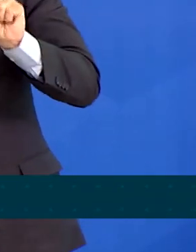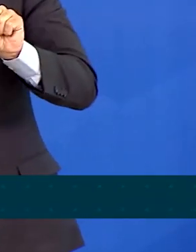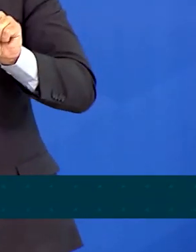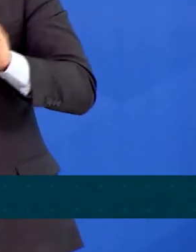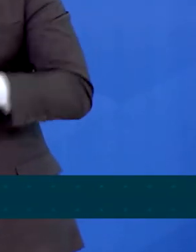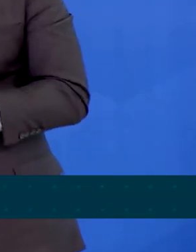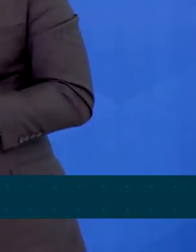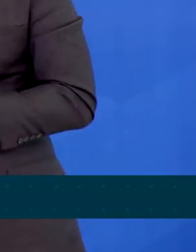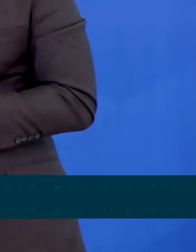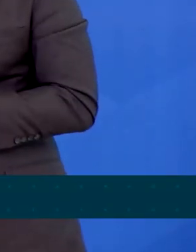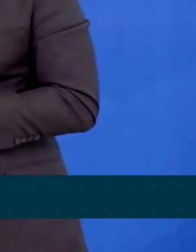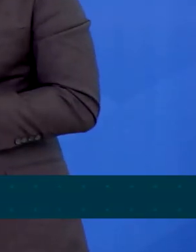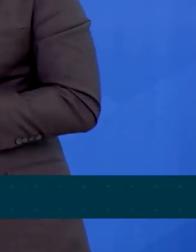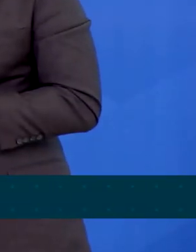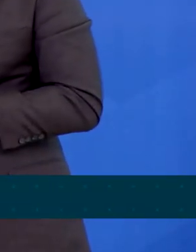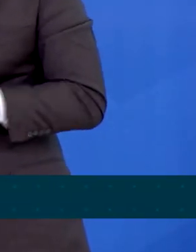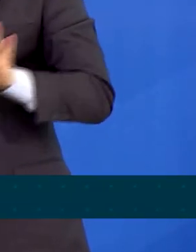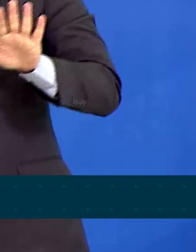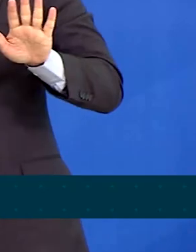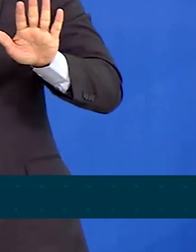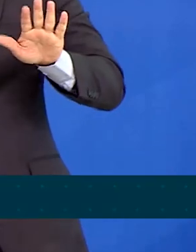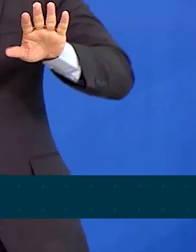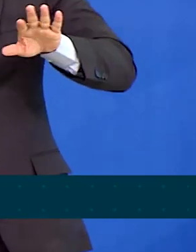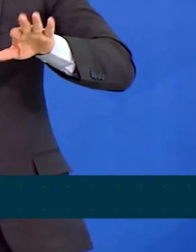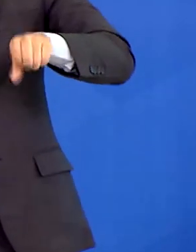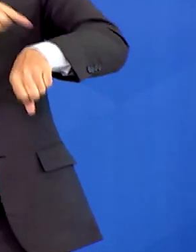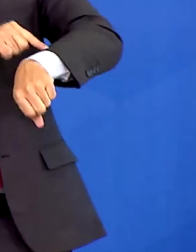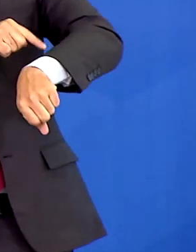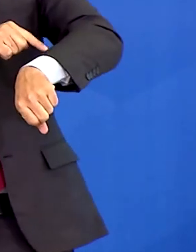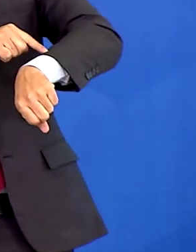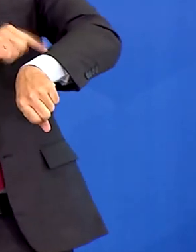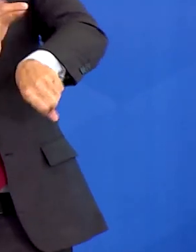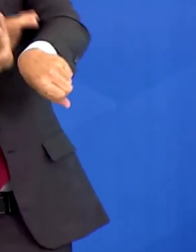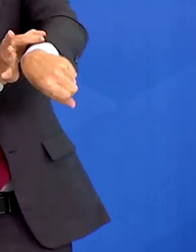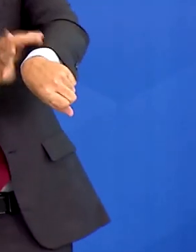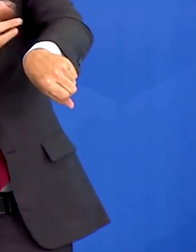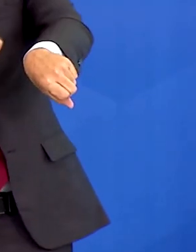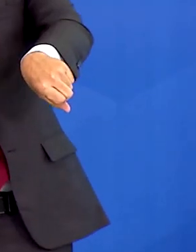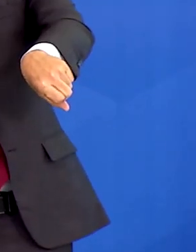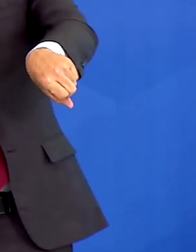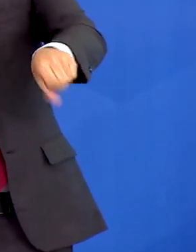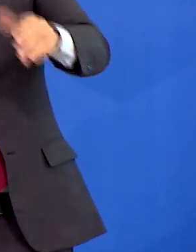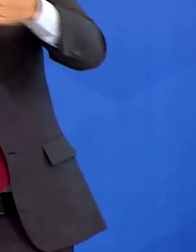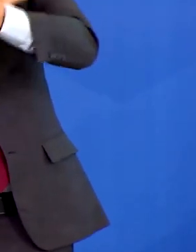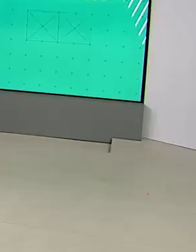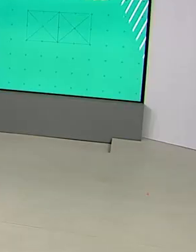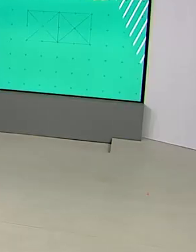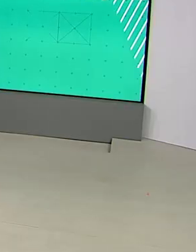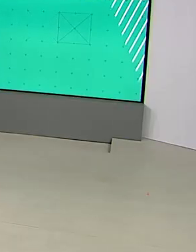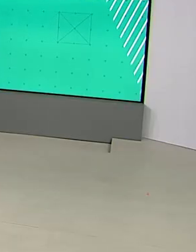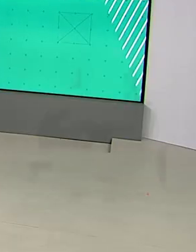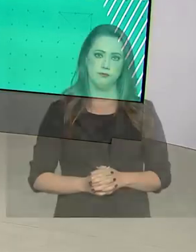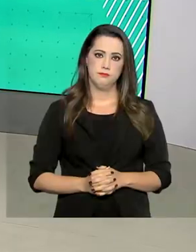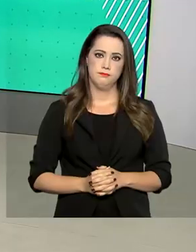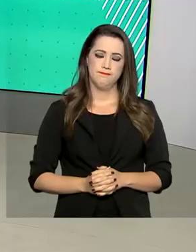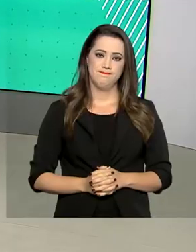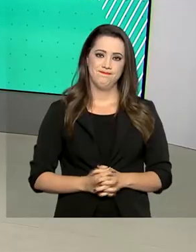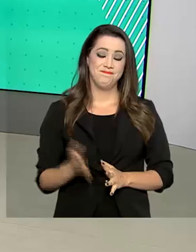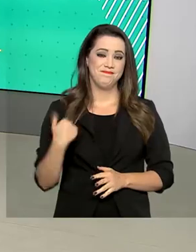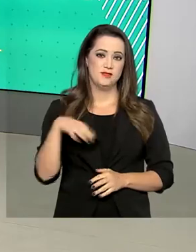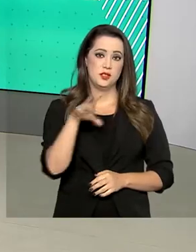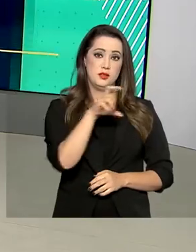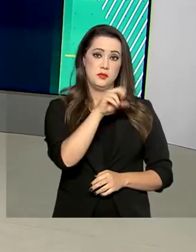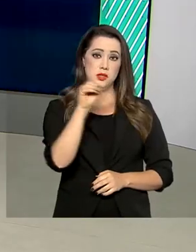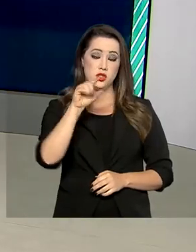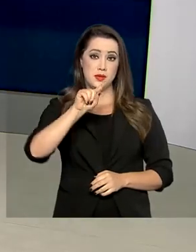bracinho, hum, essa marca nesse bracinho está estranho. O que aconteceu? Tu caiu, vô? Mais de